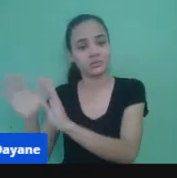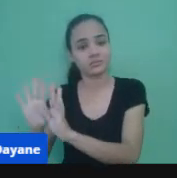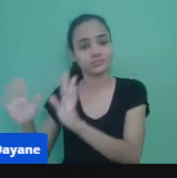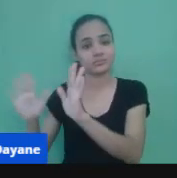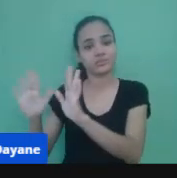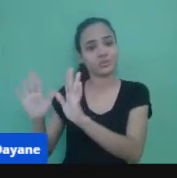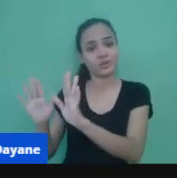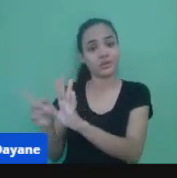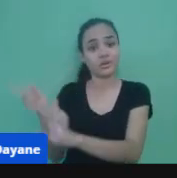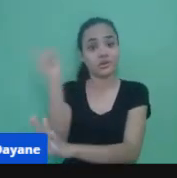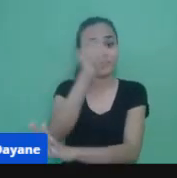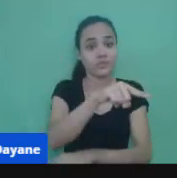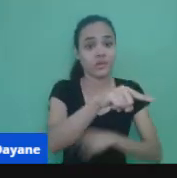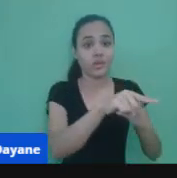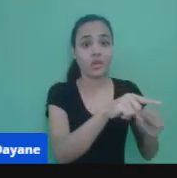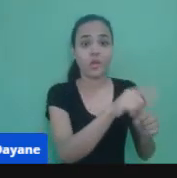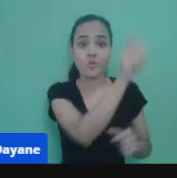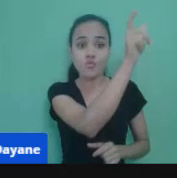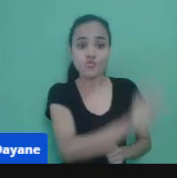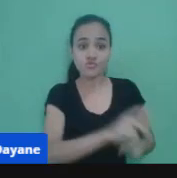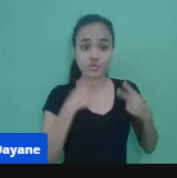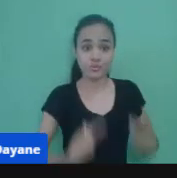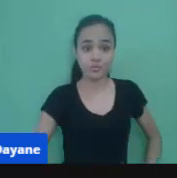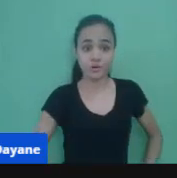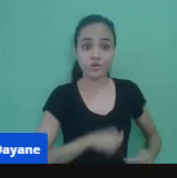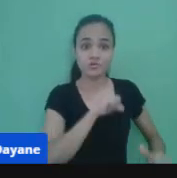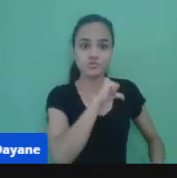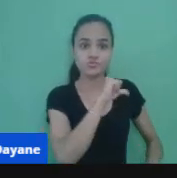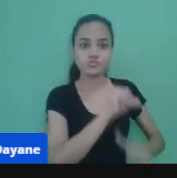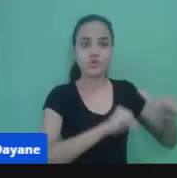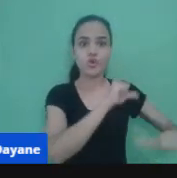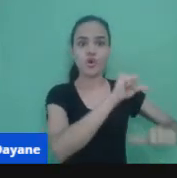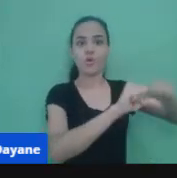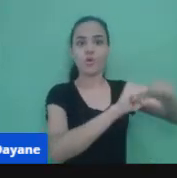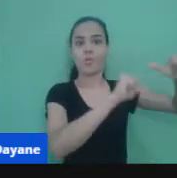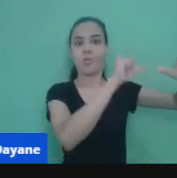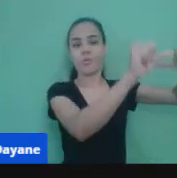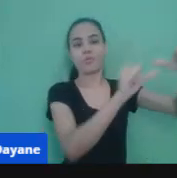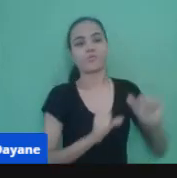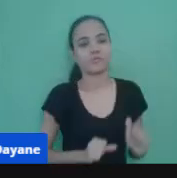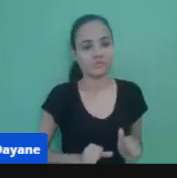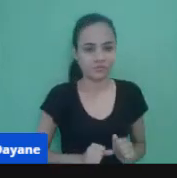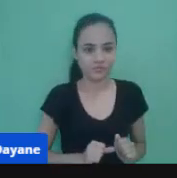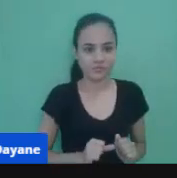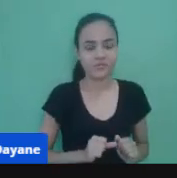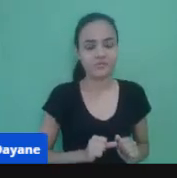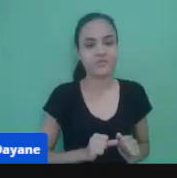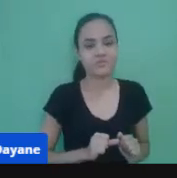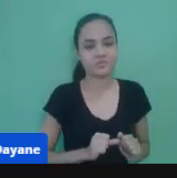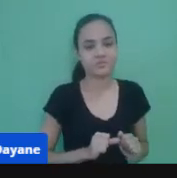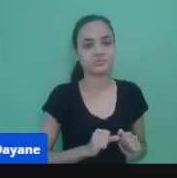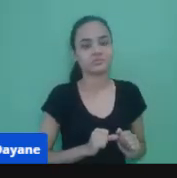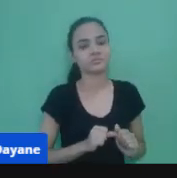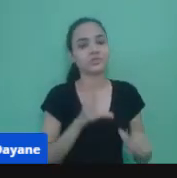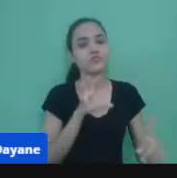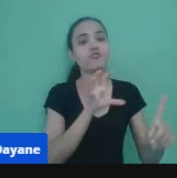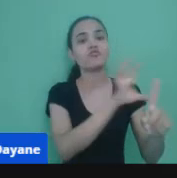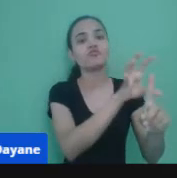nesse mundo. Então, a educação ambiental, ela vem nessa perspectiva. E, então, eu tenho que ver autores que falam sobre isso,